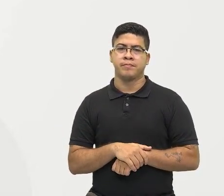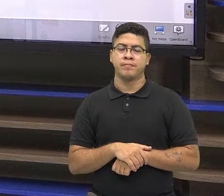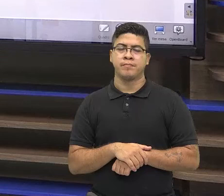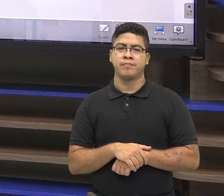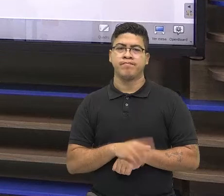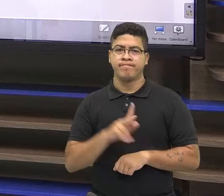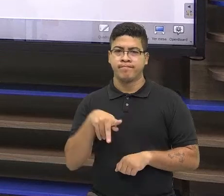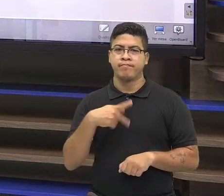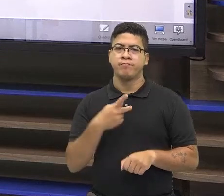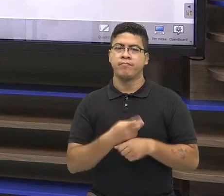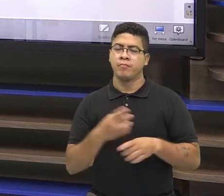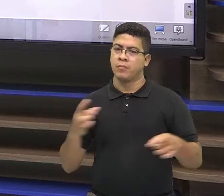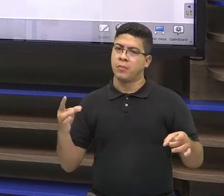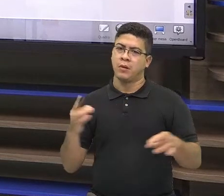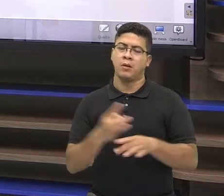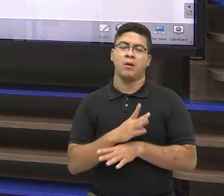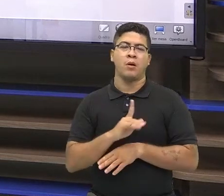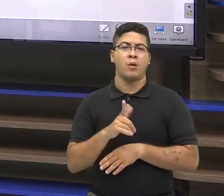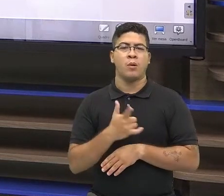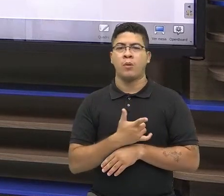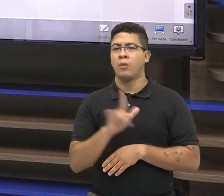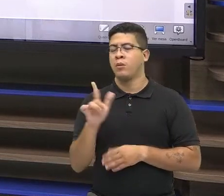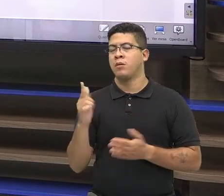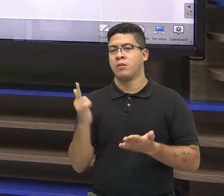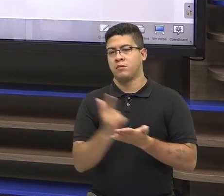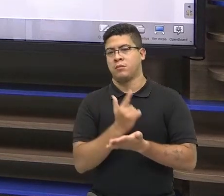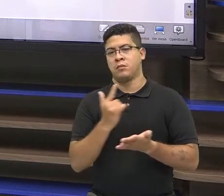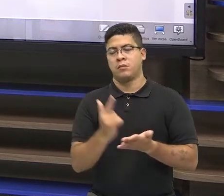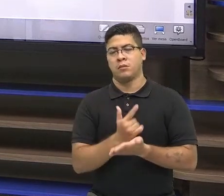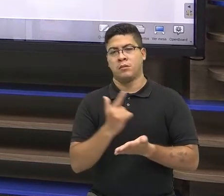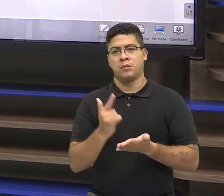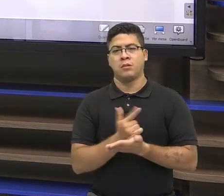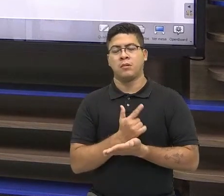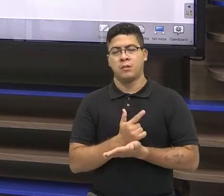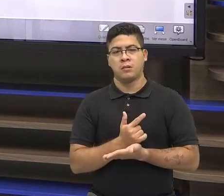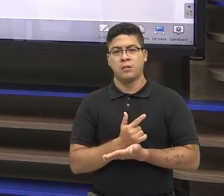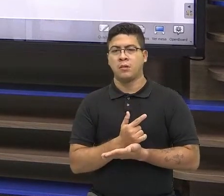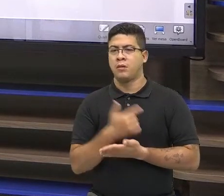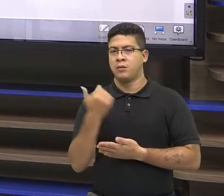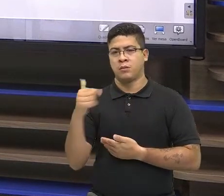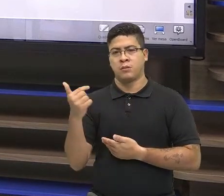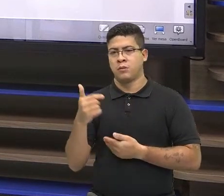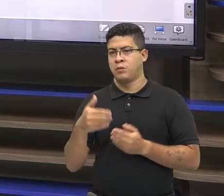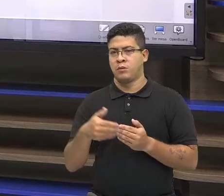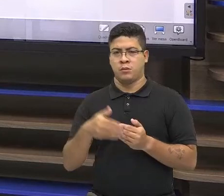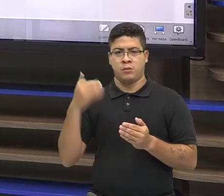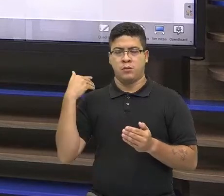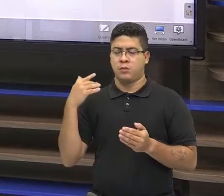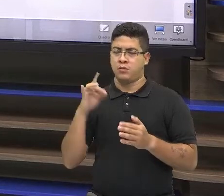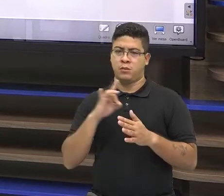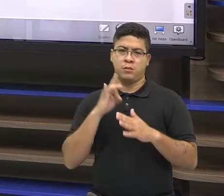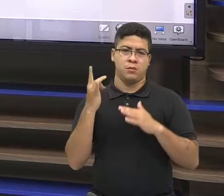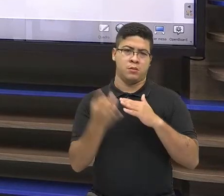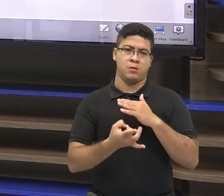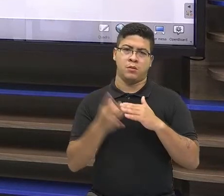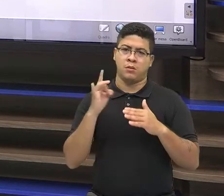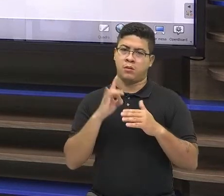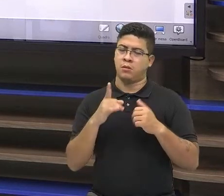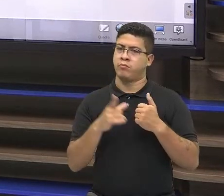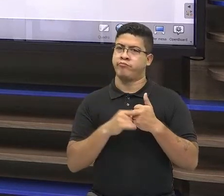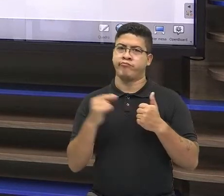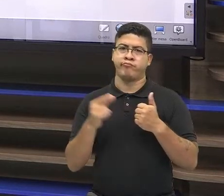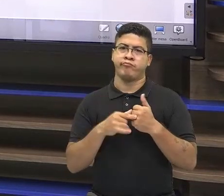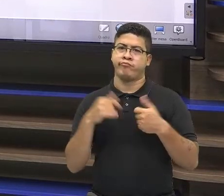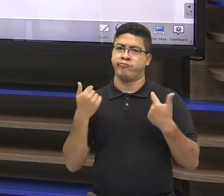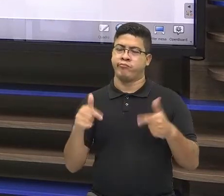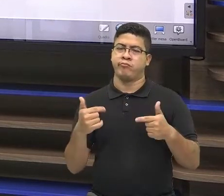então veio a outra revista, que antes não tinha as redes sociais, nem o WhatsApp, né? Era